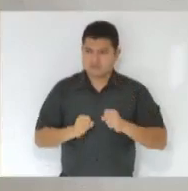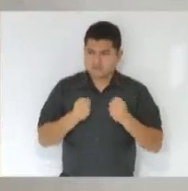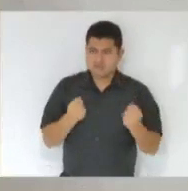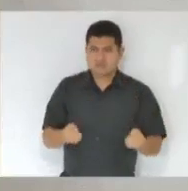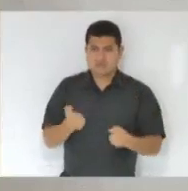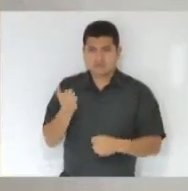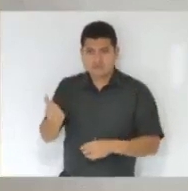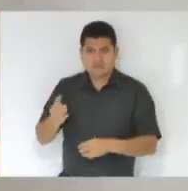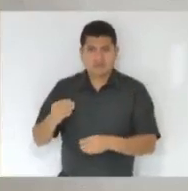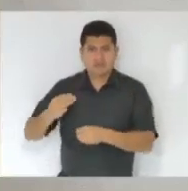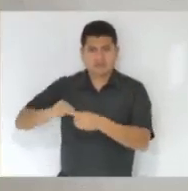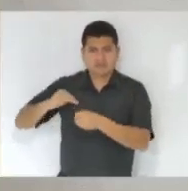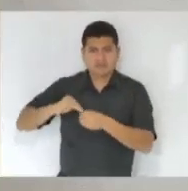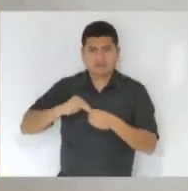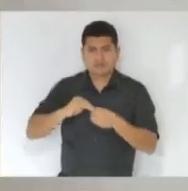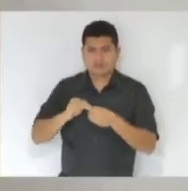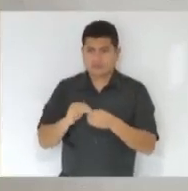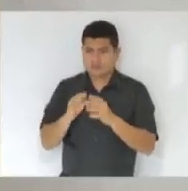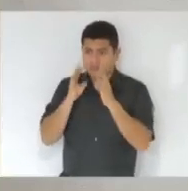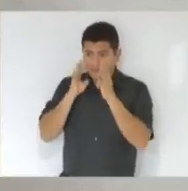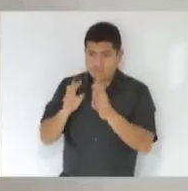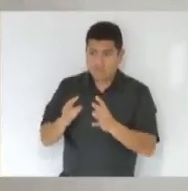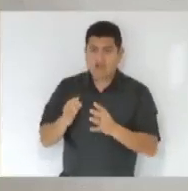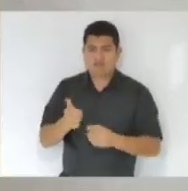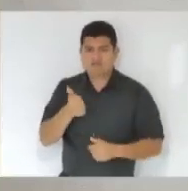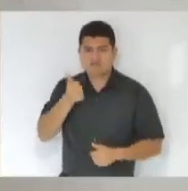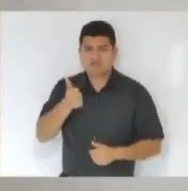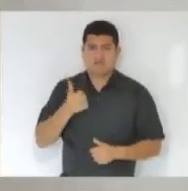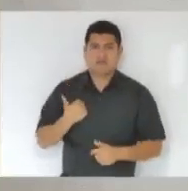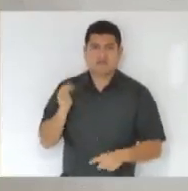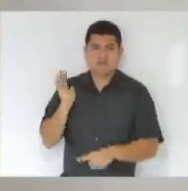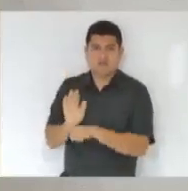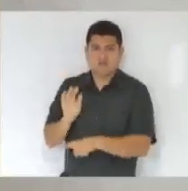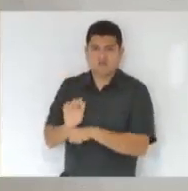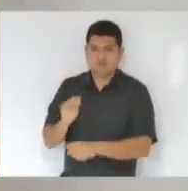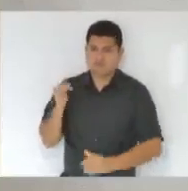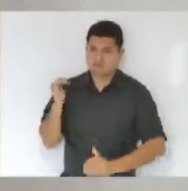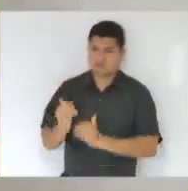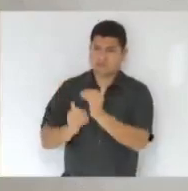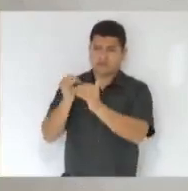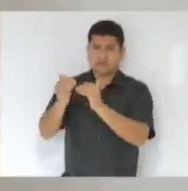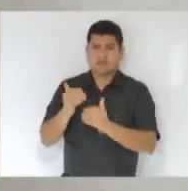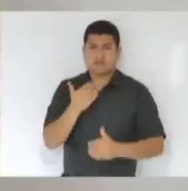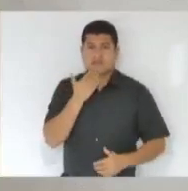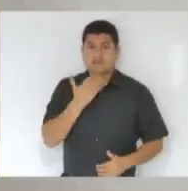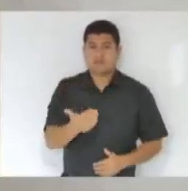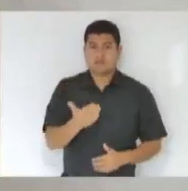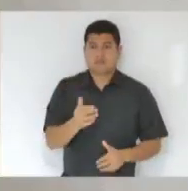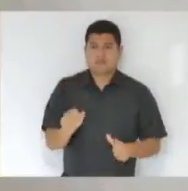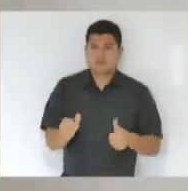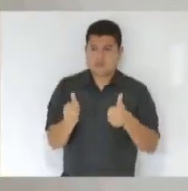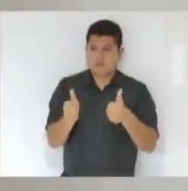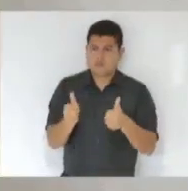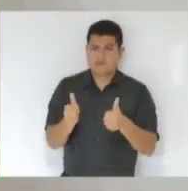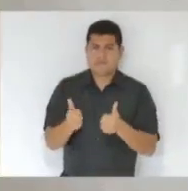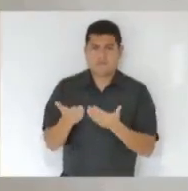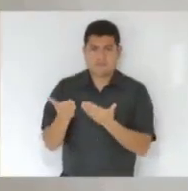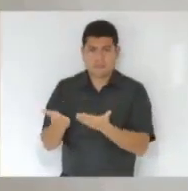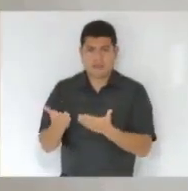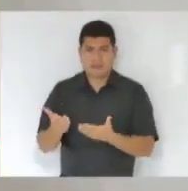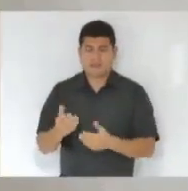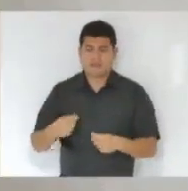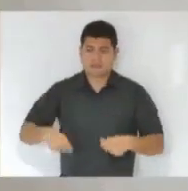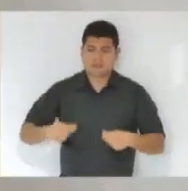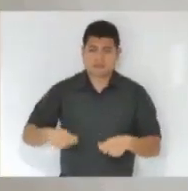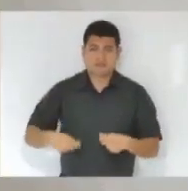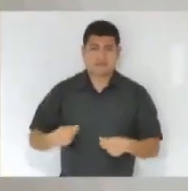município, enxergar as obras e potencializar aqueles pedidos que, às vezes, o município está tão carente.